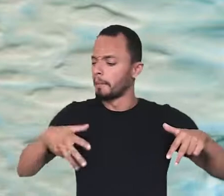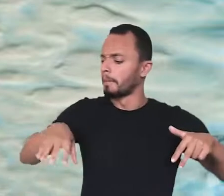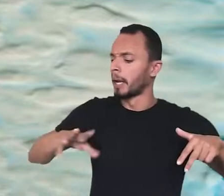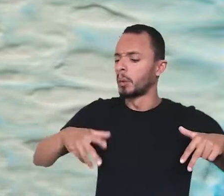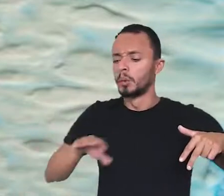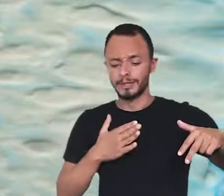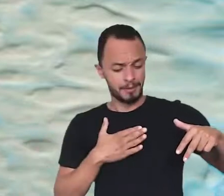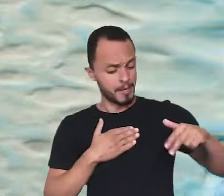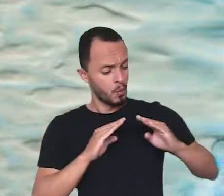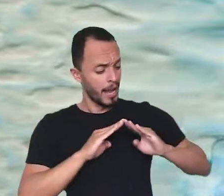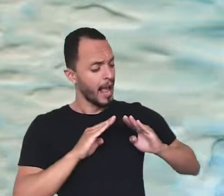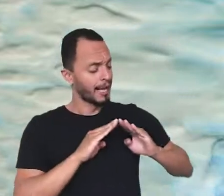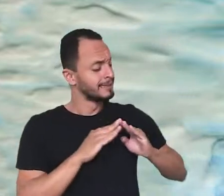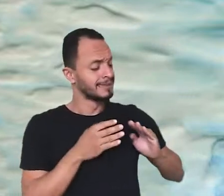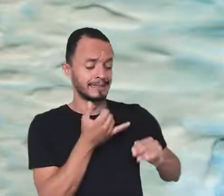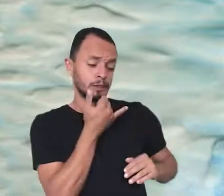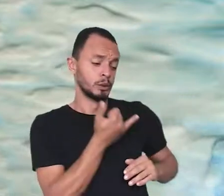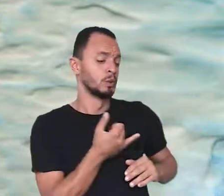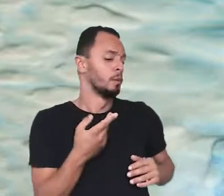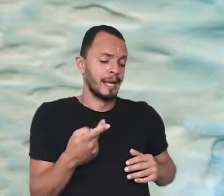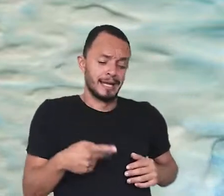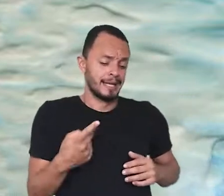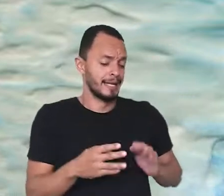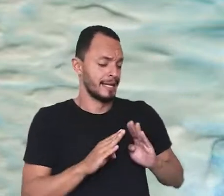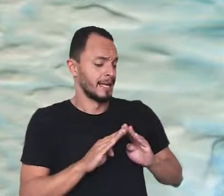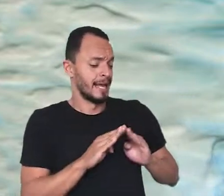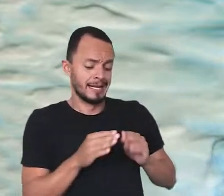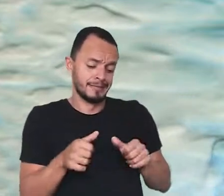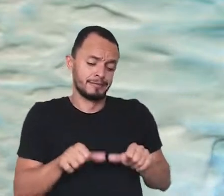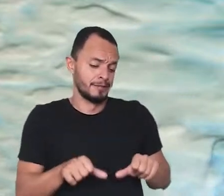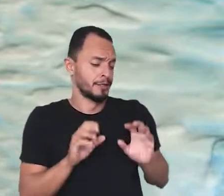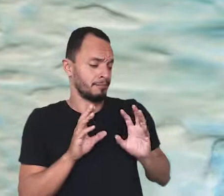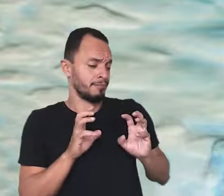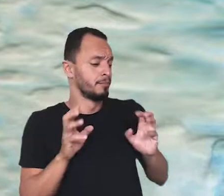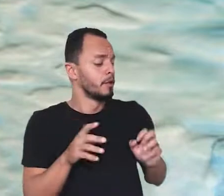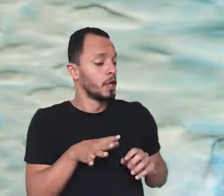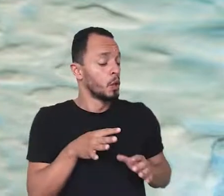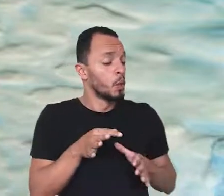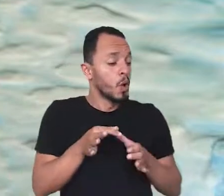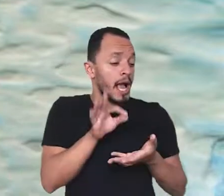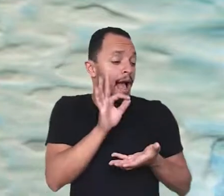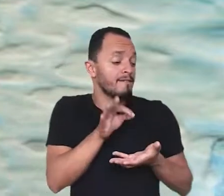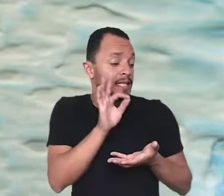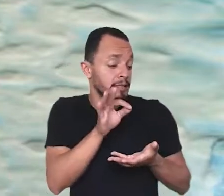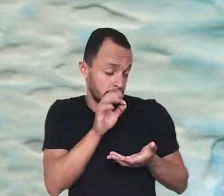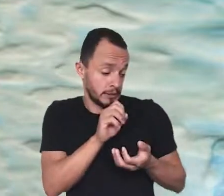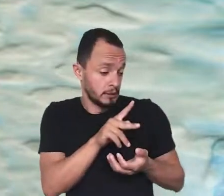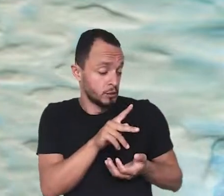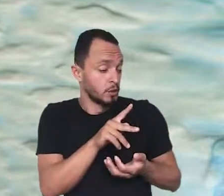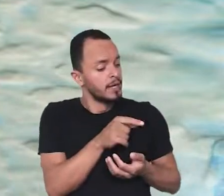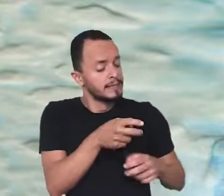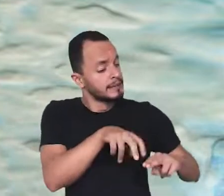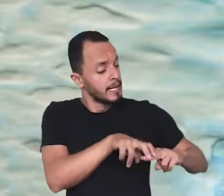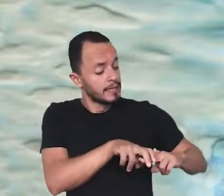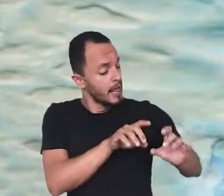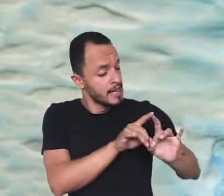Desculpa a bagunça, viu? Ando cheia de coisa pra fazer e a casa acaba ficando. Tô passando um cafezinho pra gente. Senta aí.